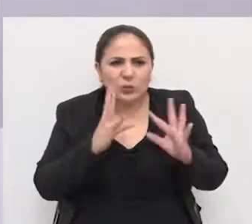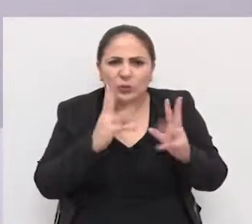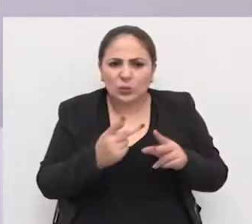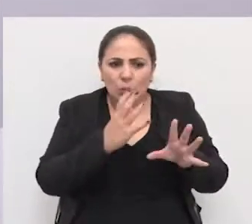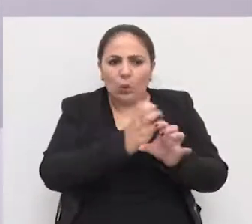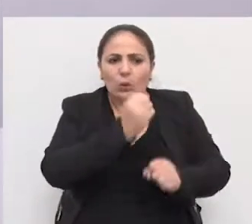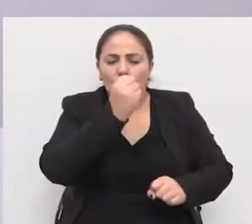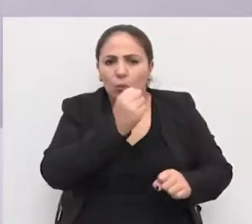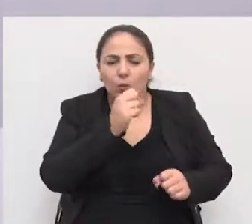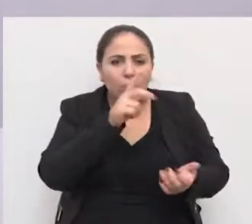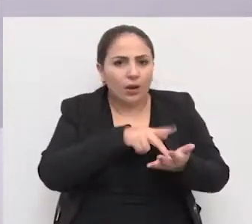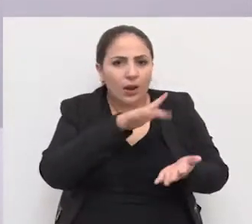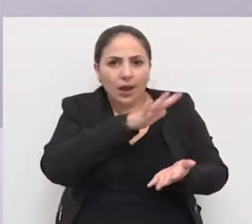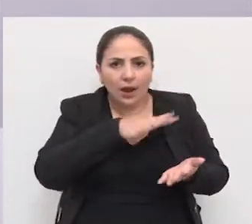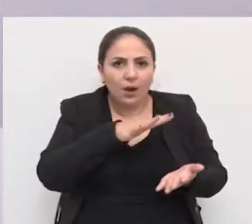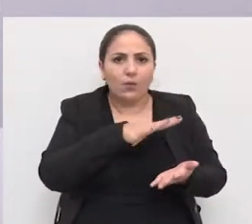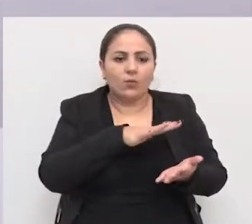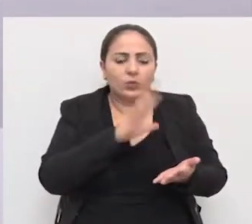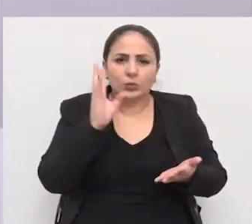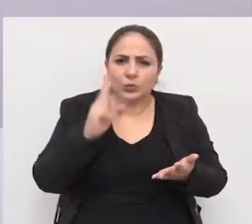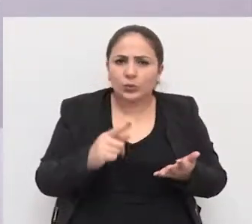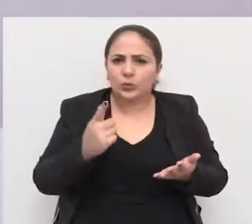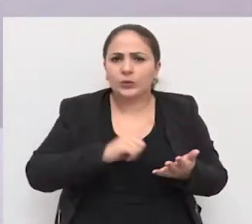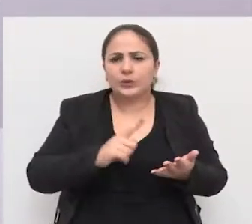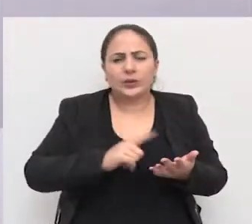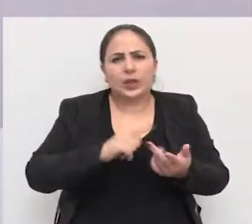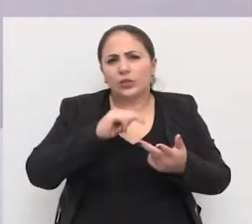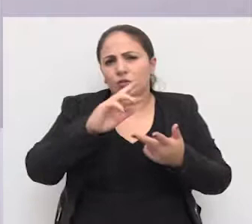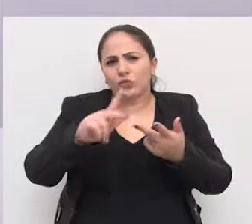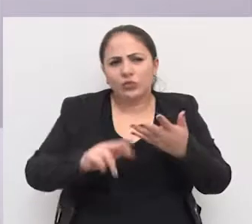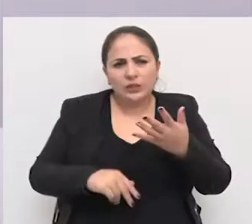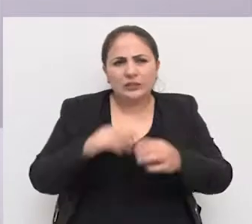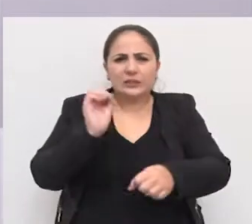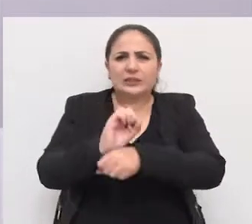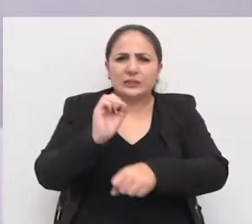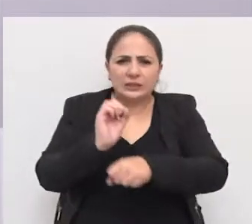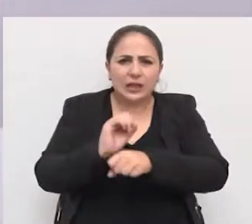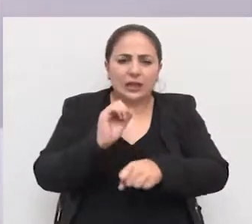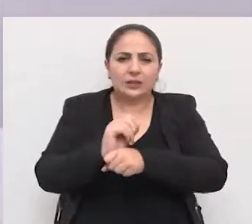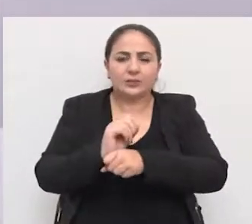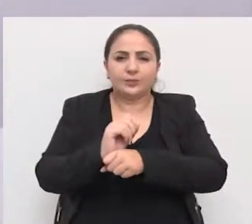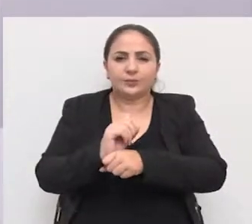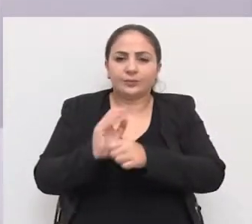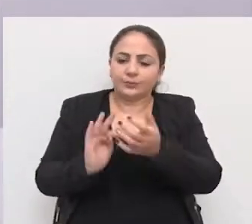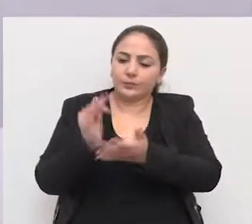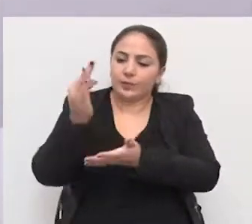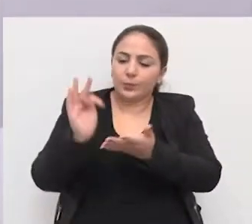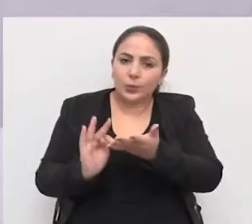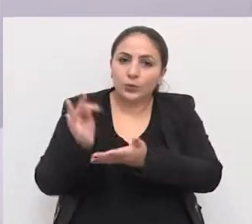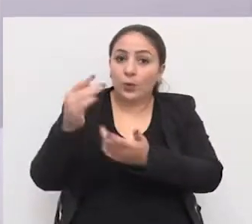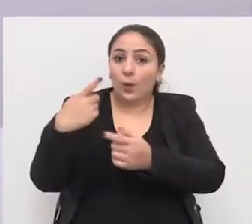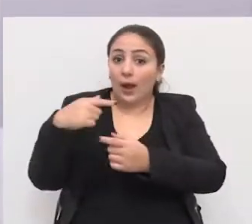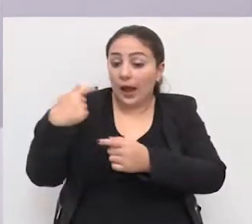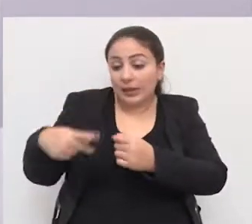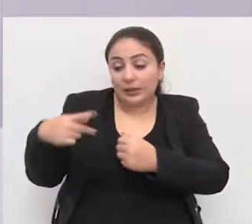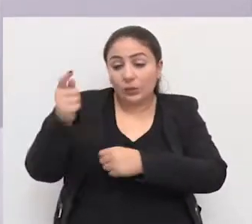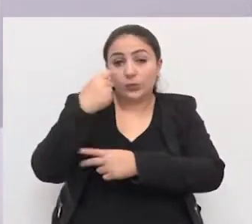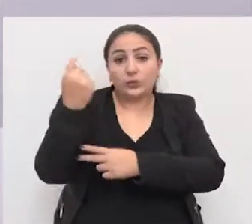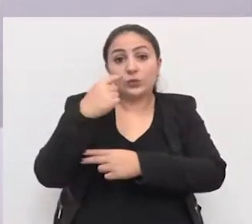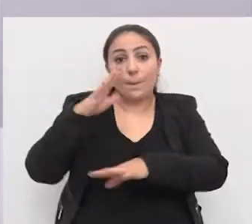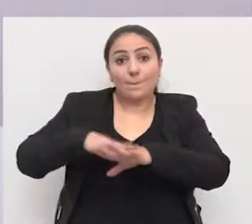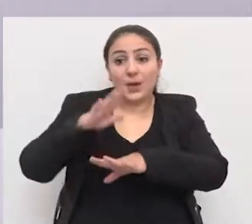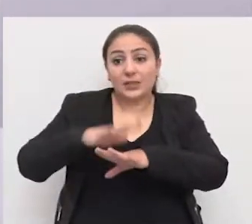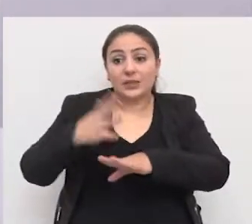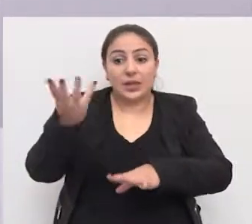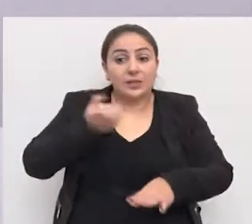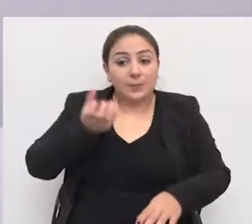apuradas o seu lucro, o seu imposto pelo lucro real, presumido, tem alíquotas de outros estados, tem que fazer substituição tributária. O Rio Grande do Sul é um dos